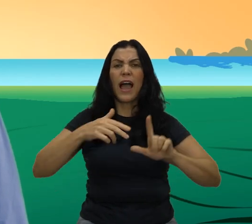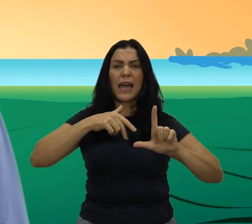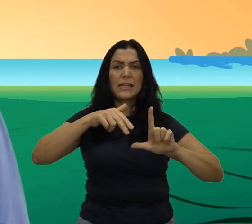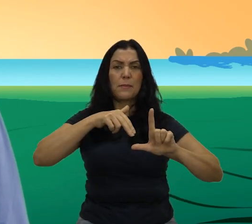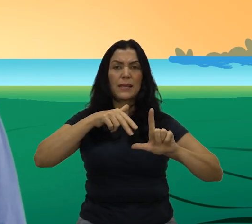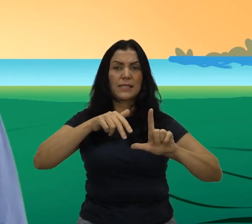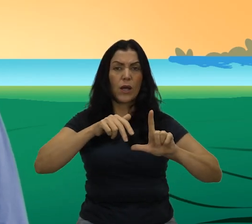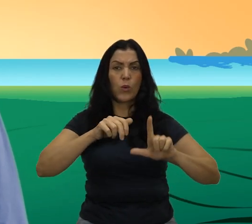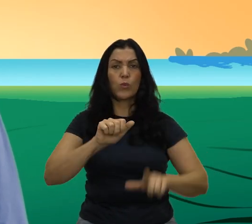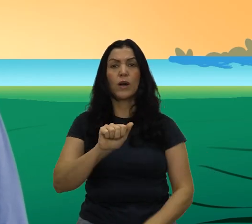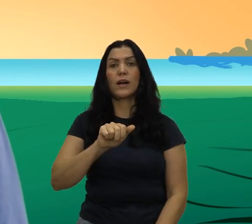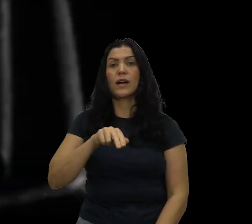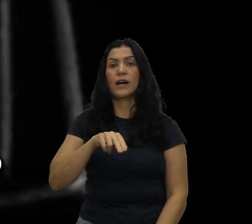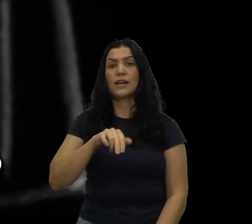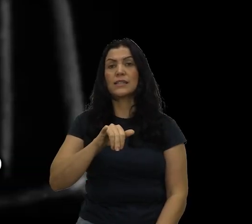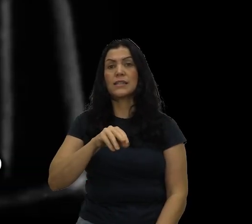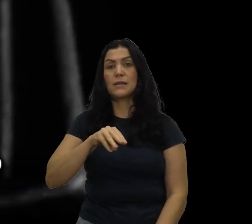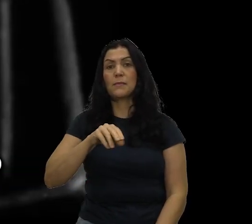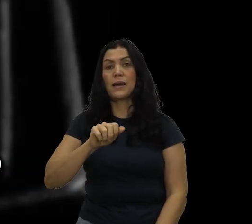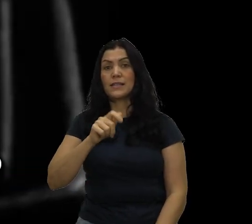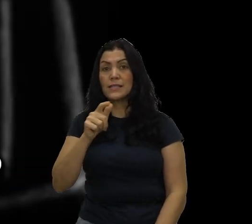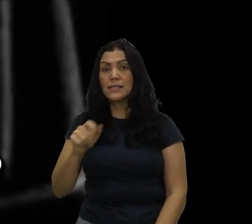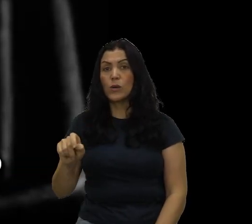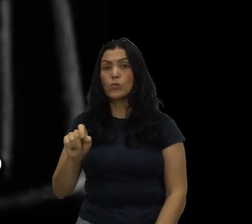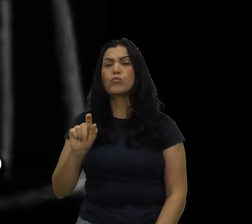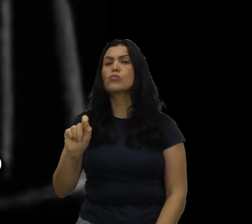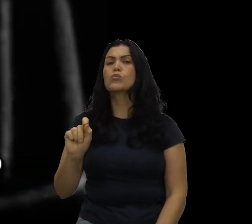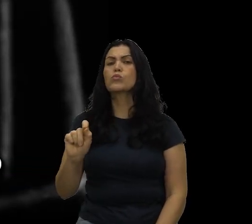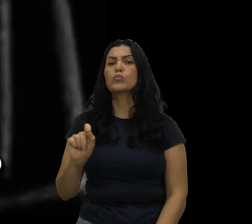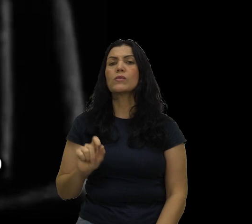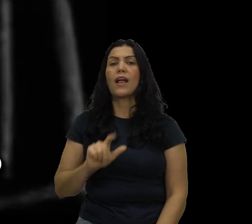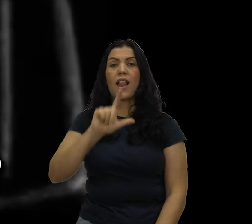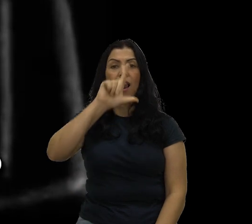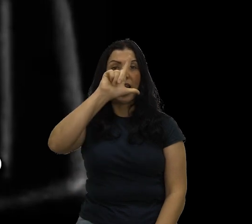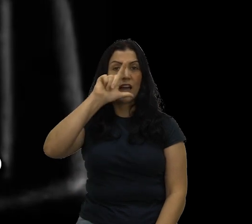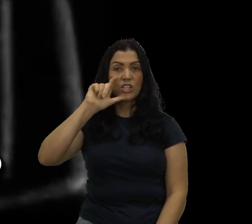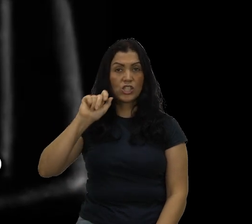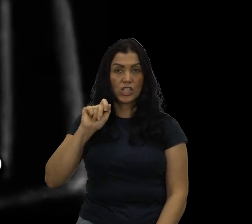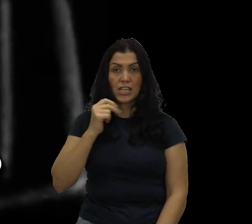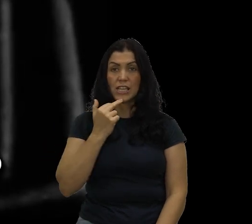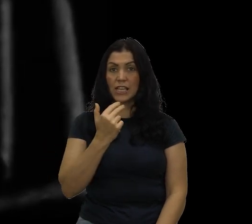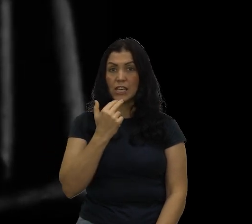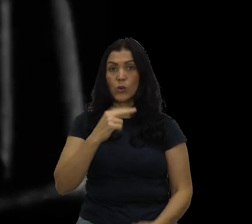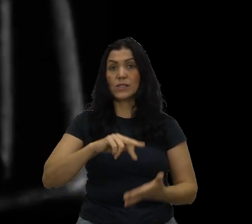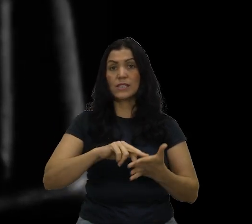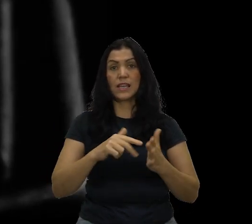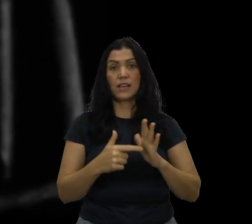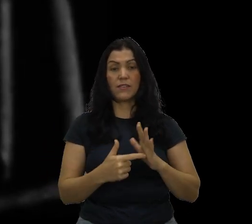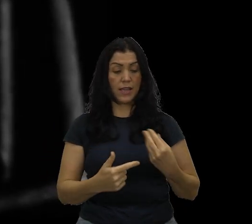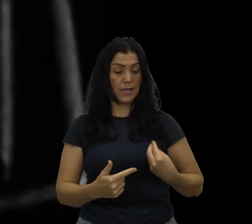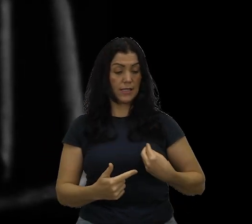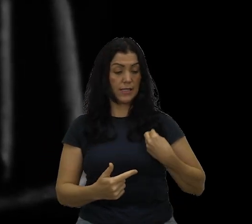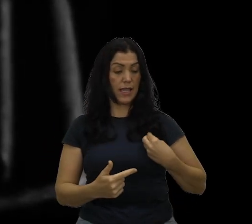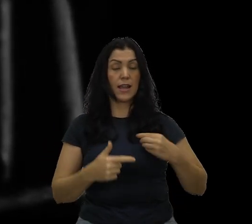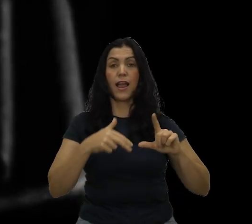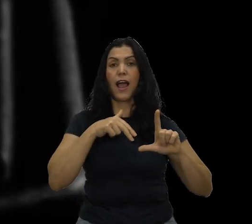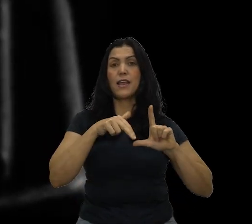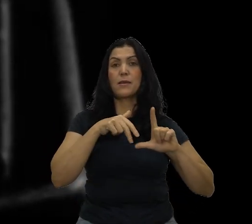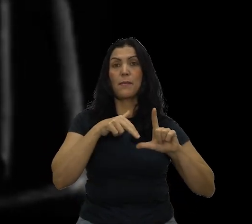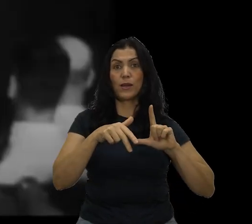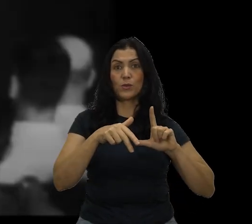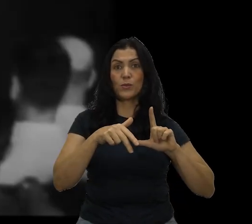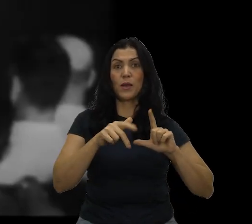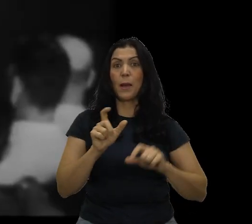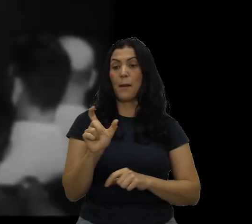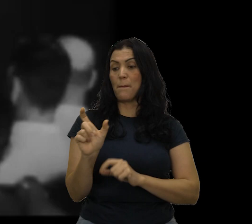da palavra animação? A palavra animação tem origem no latim, que significa ser